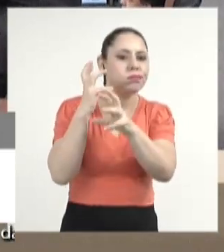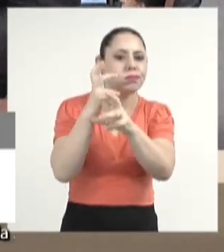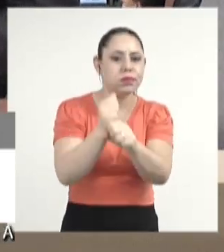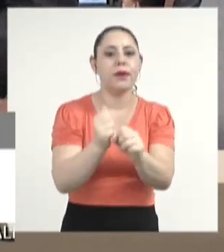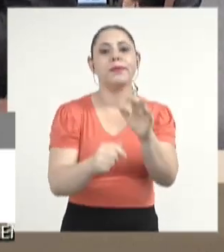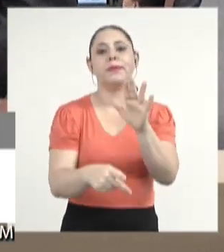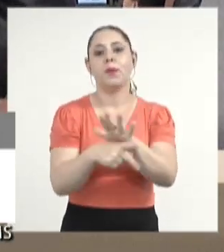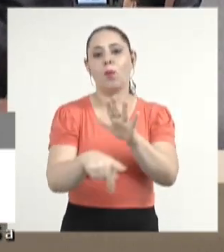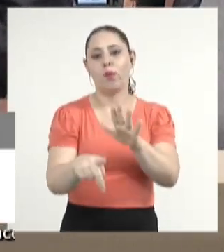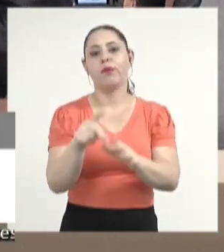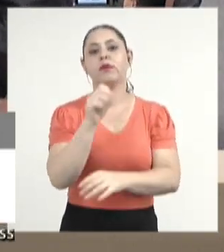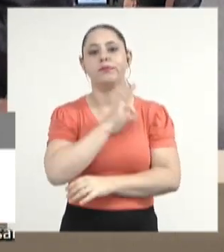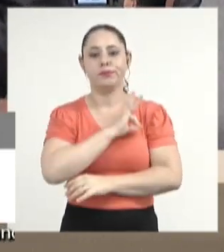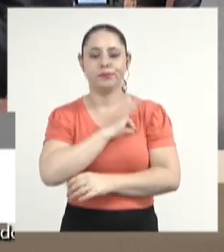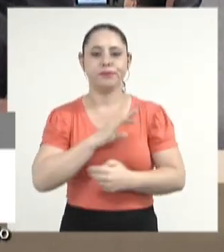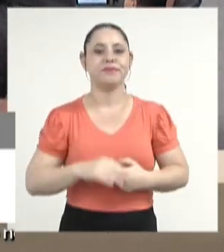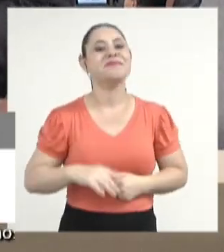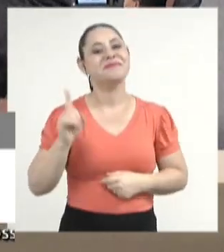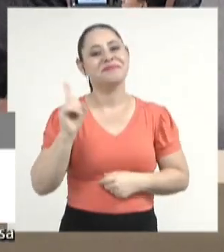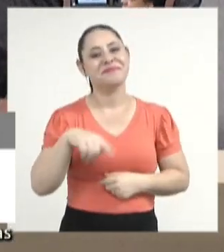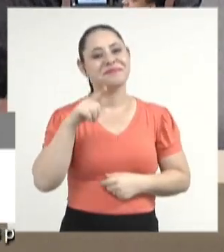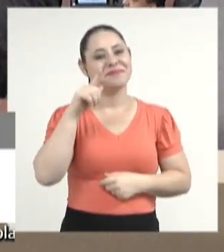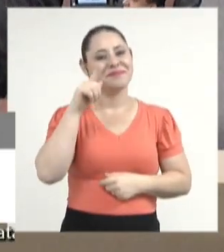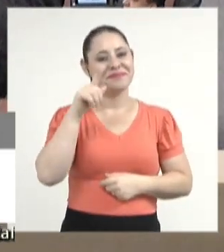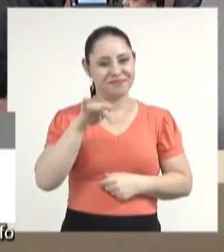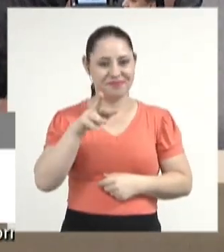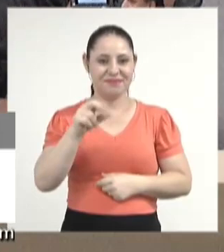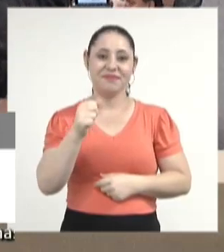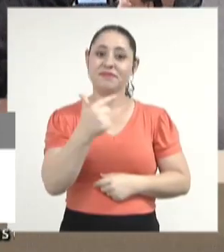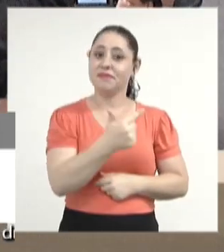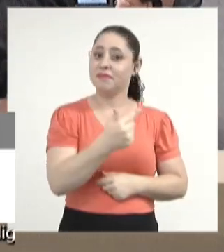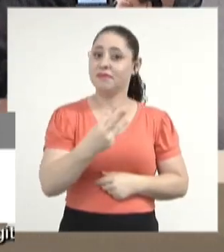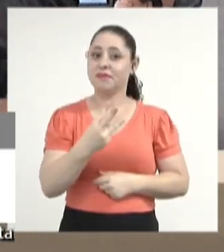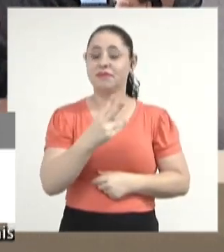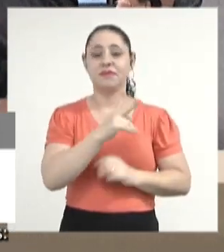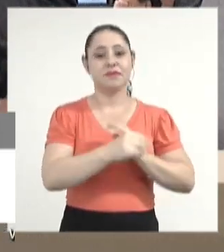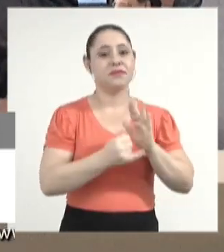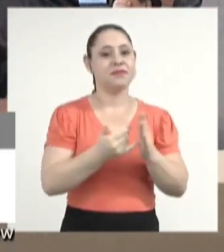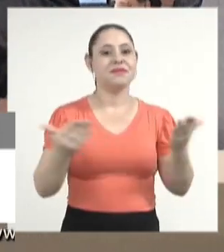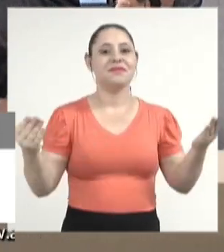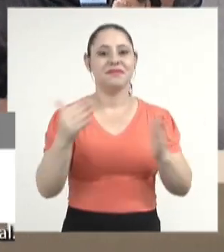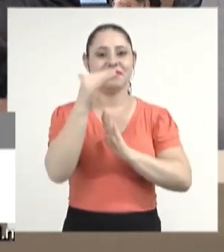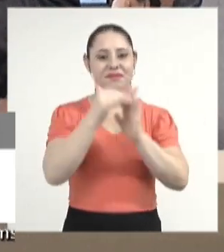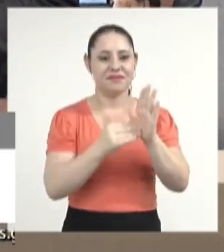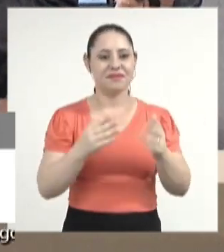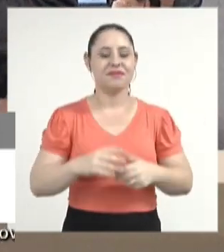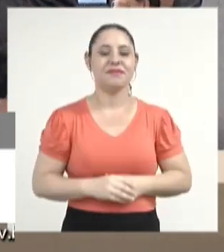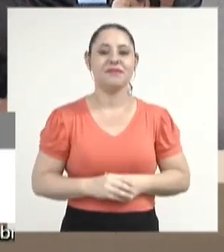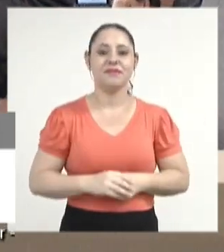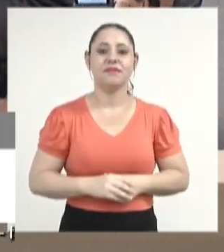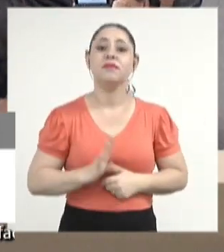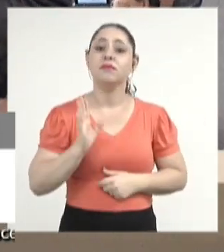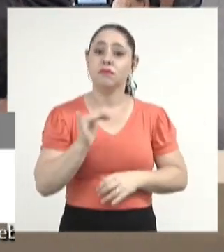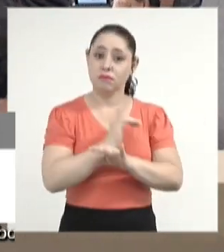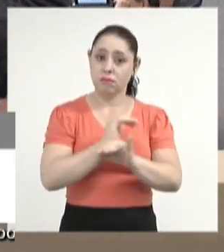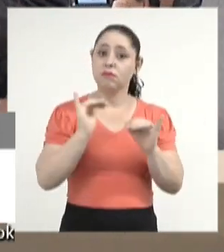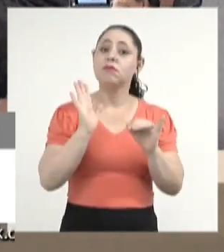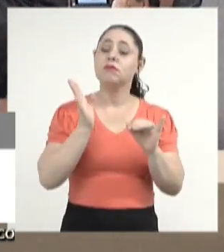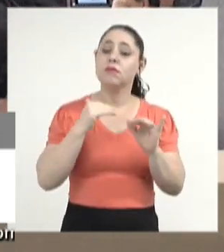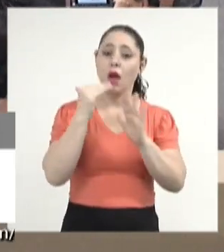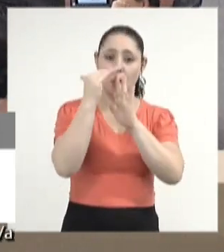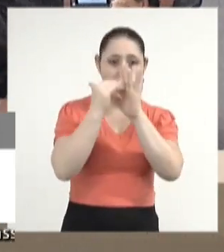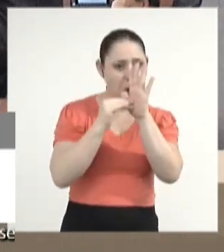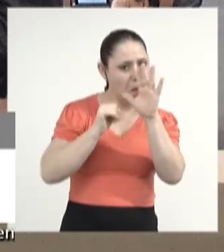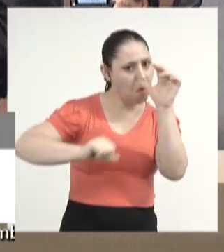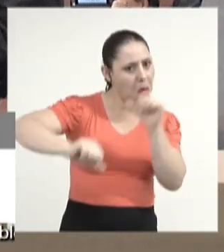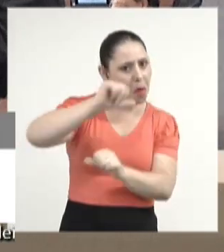do benefício. Então é isso, Gustavo. Esses são os 23 projetos previstos na pauta de hoje. Como a gente sempre anuncia aqui, essa pauta,